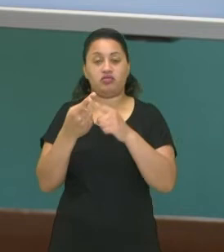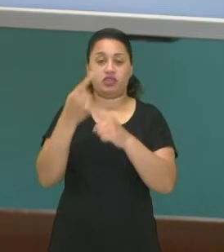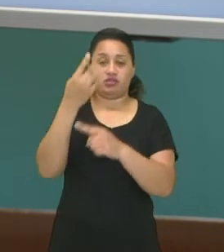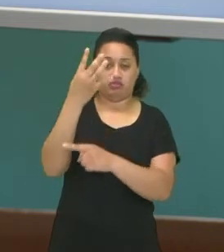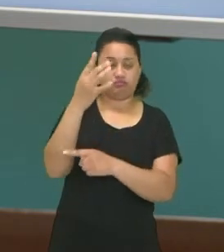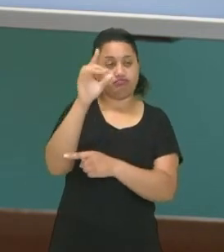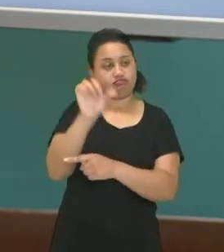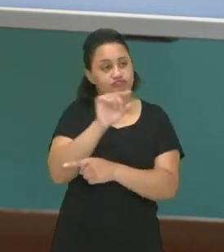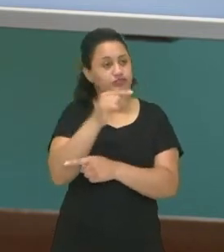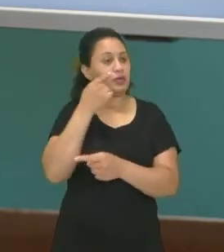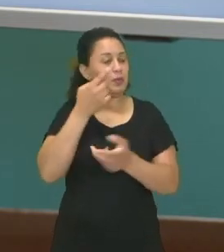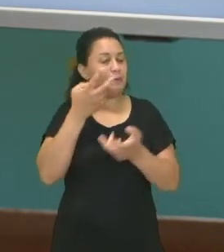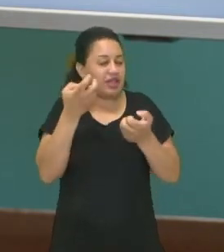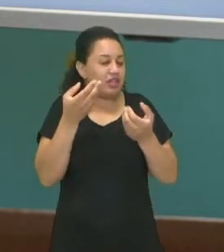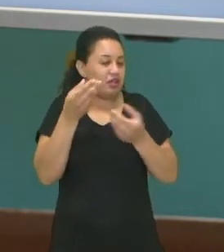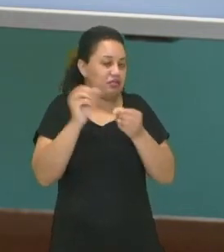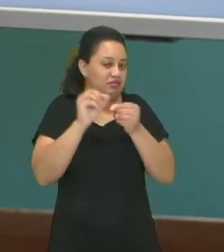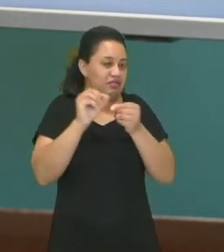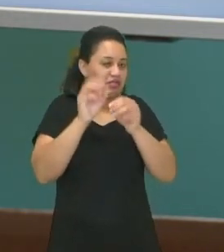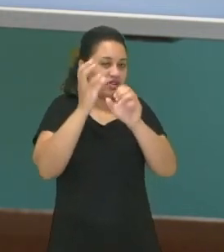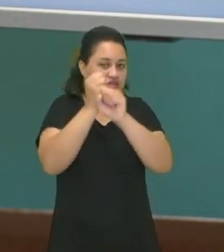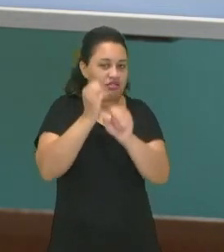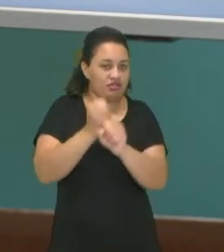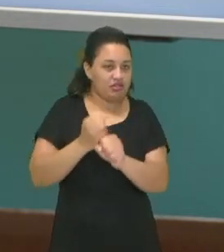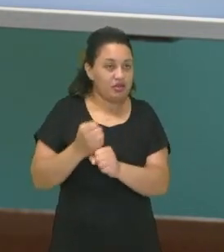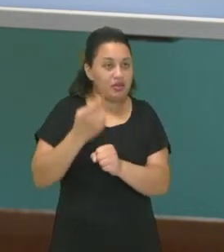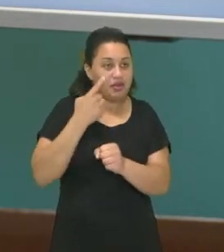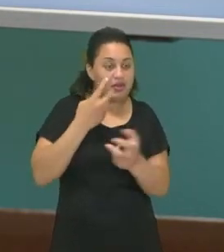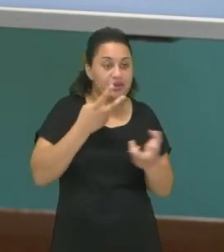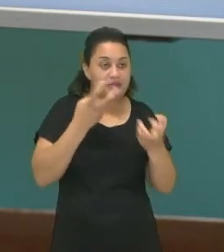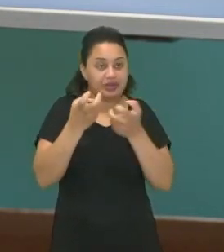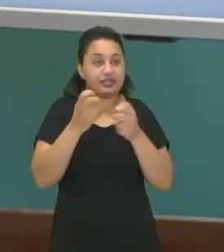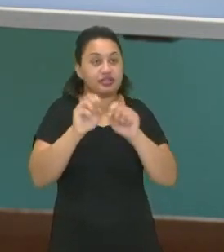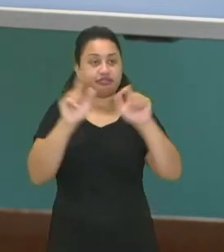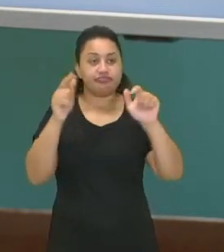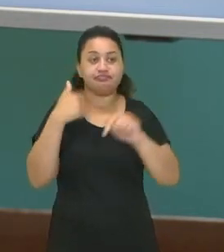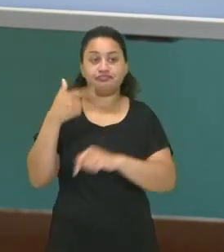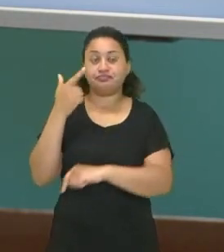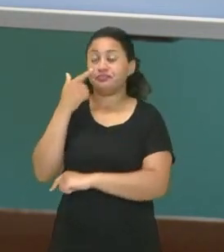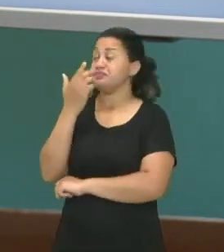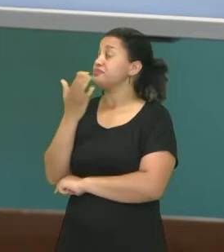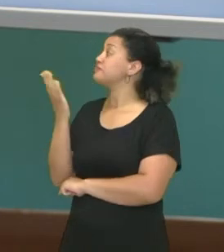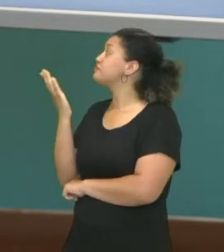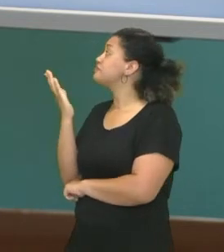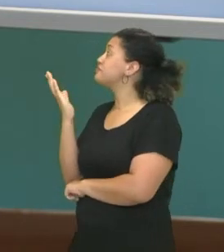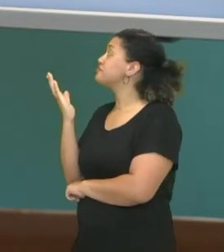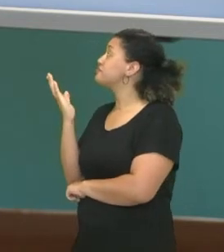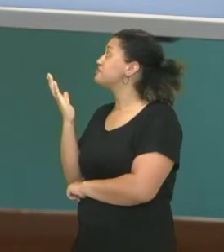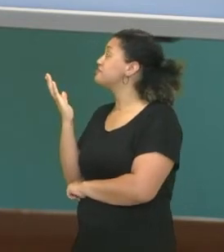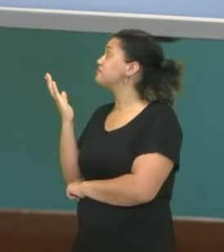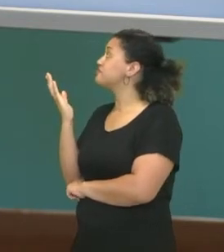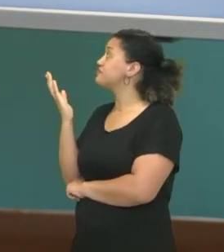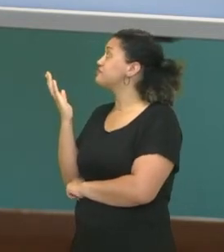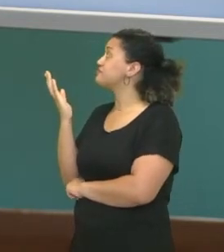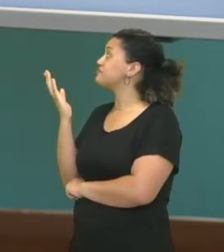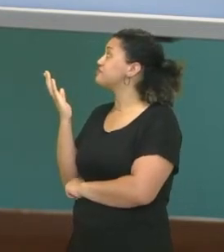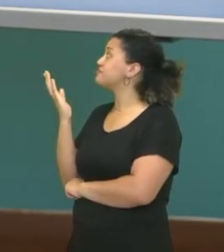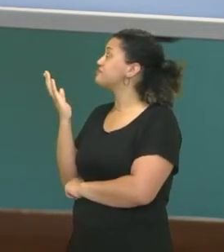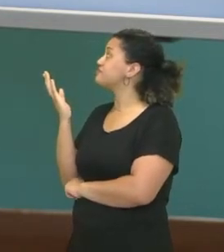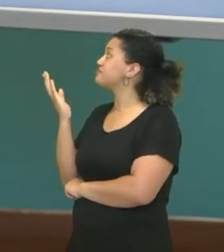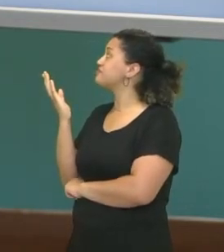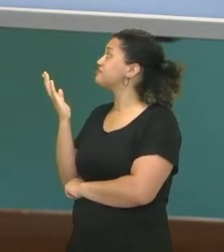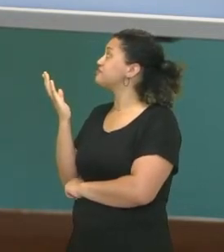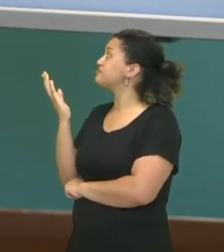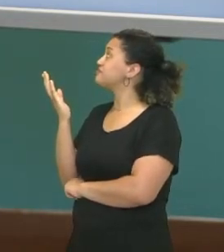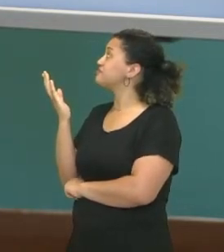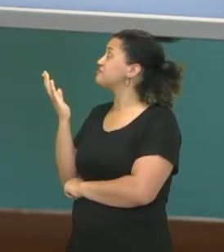4 é 4, né? 5 menos 4 deixa o resto 1. Abaixo, 0. Agora, eu tenho 10, tá? 2